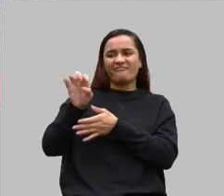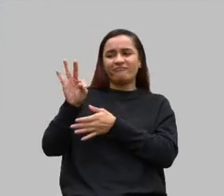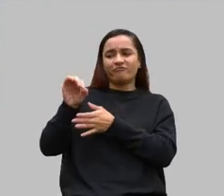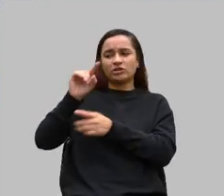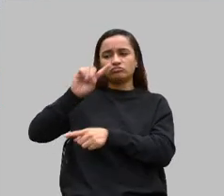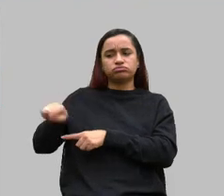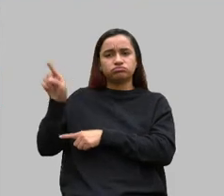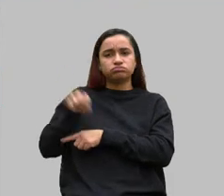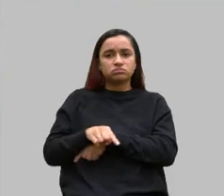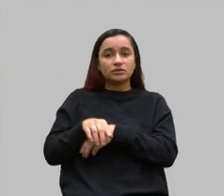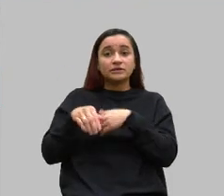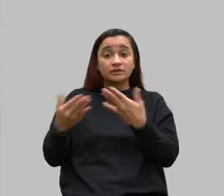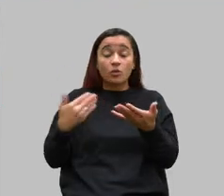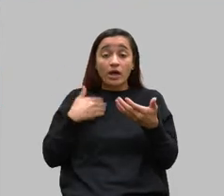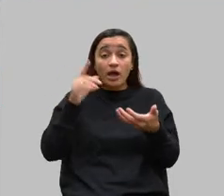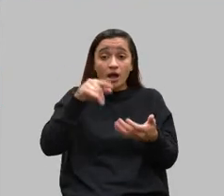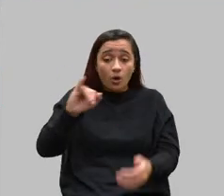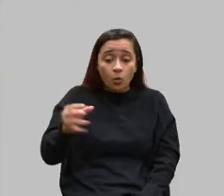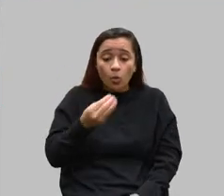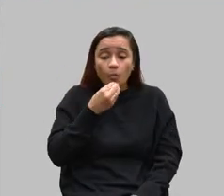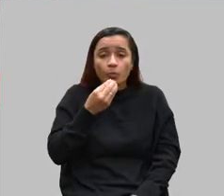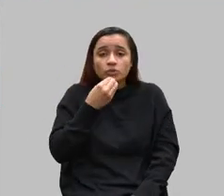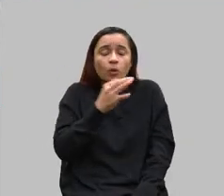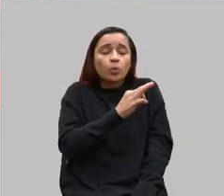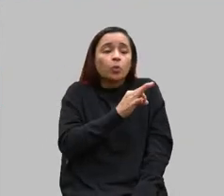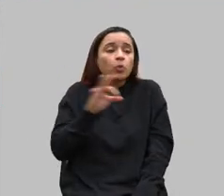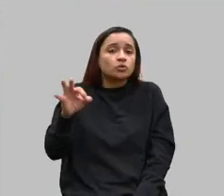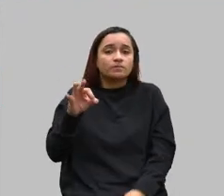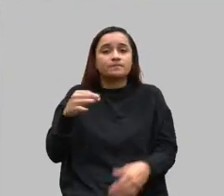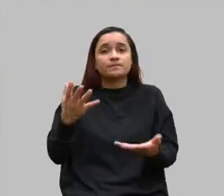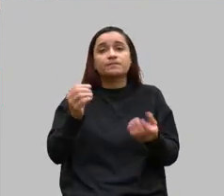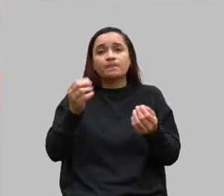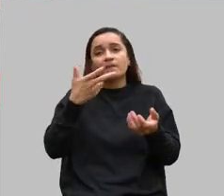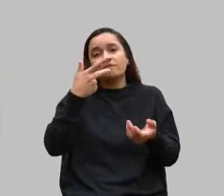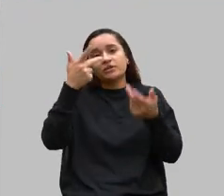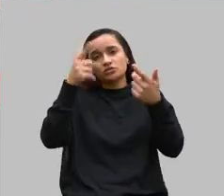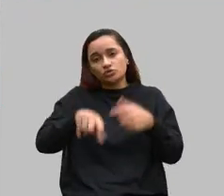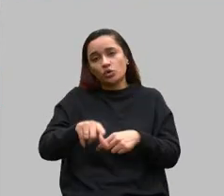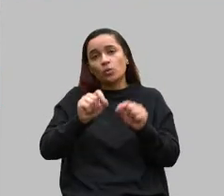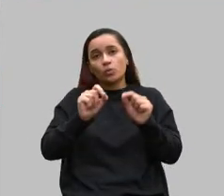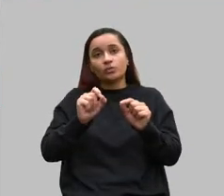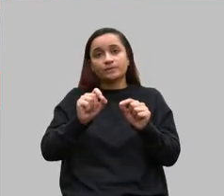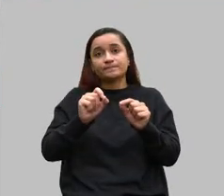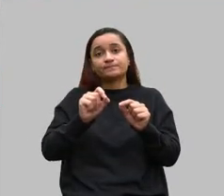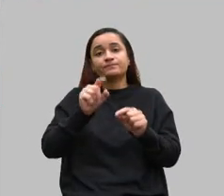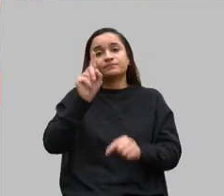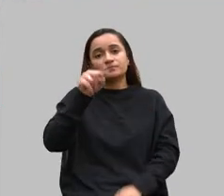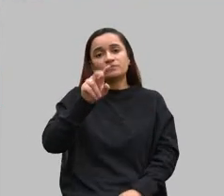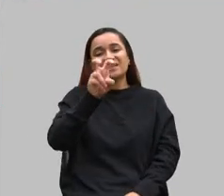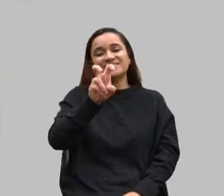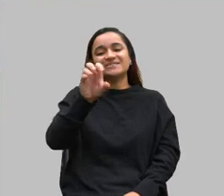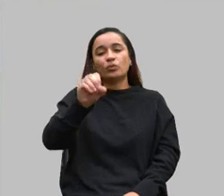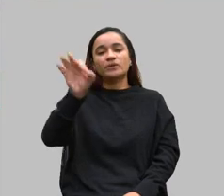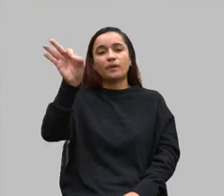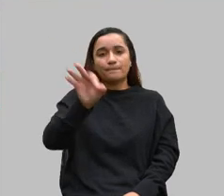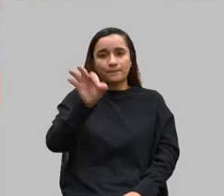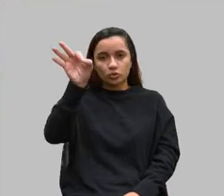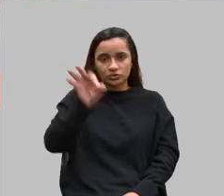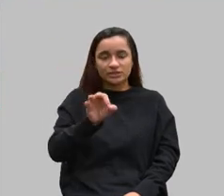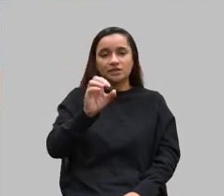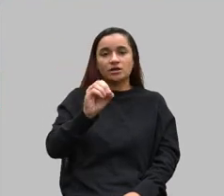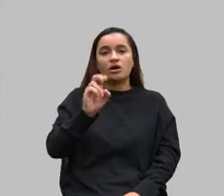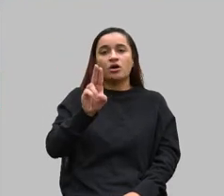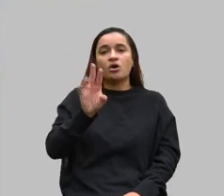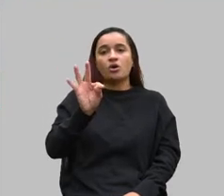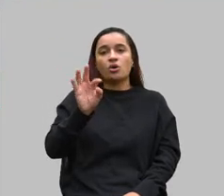queria repetir isso aqui né o Marco traz como a deputada já mencionou 50% das outorgas indenizações